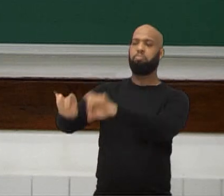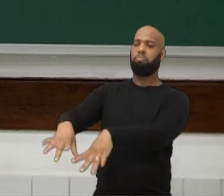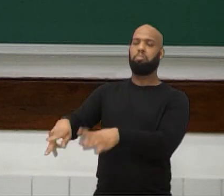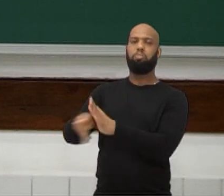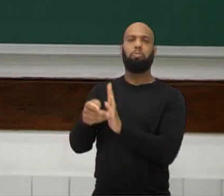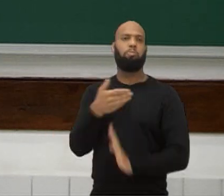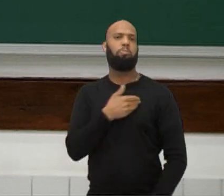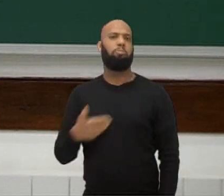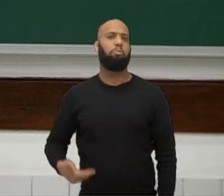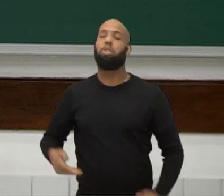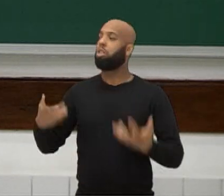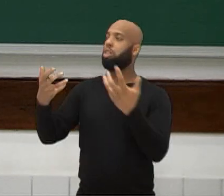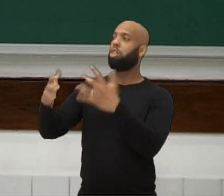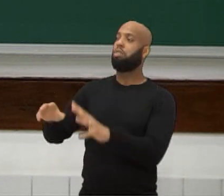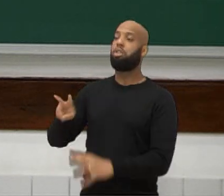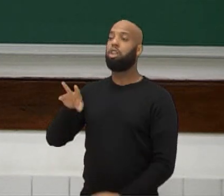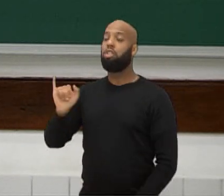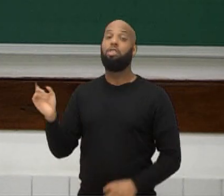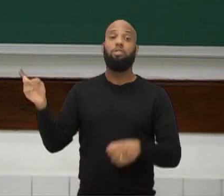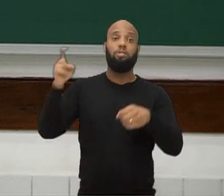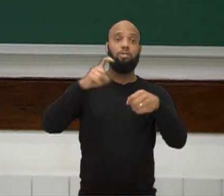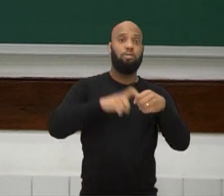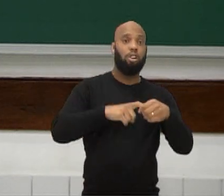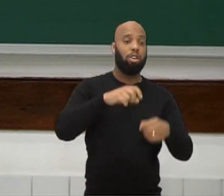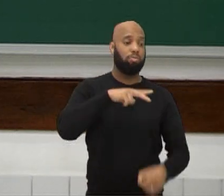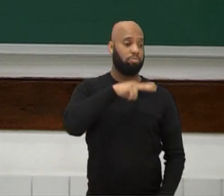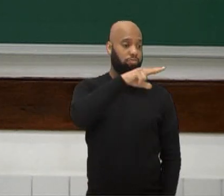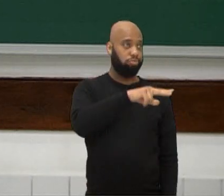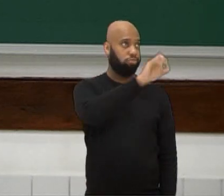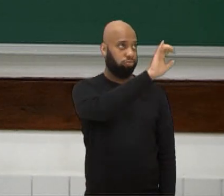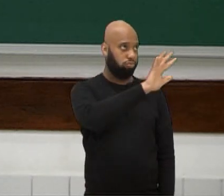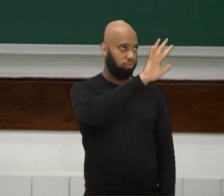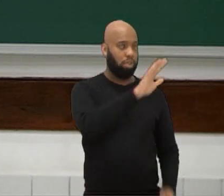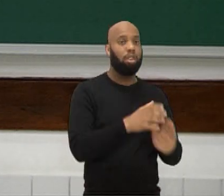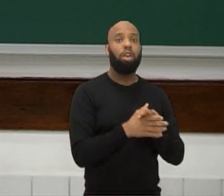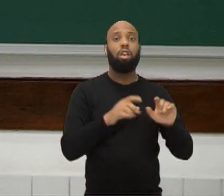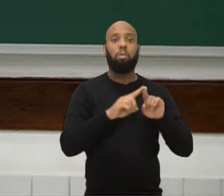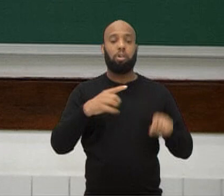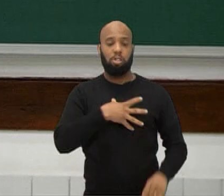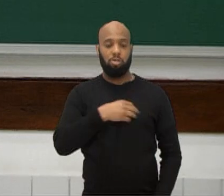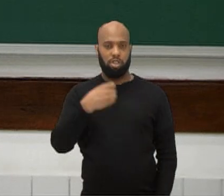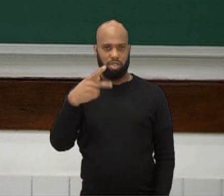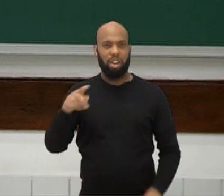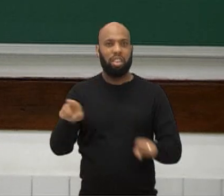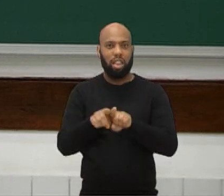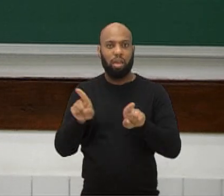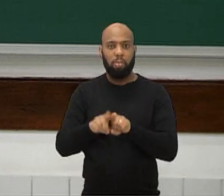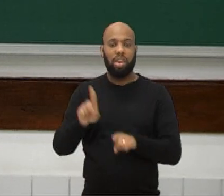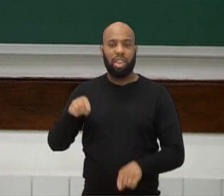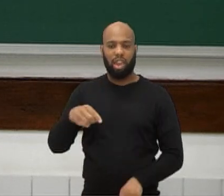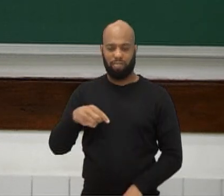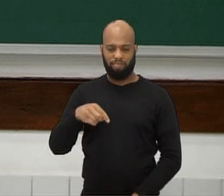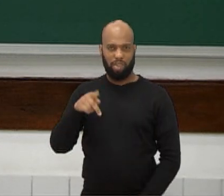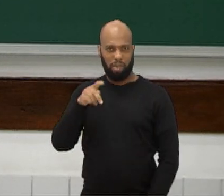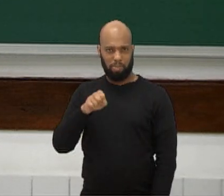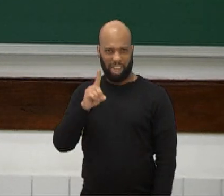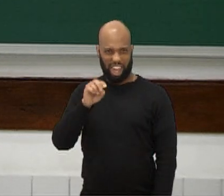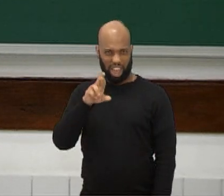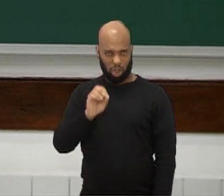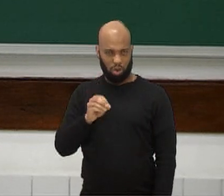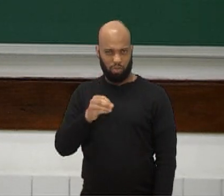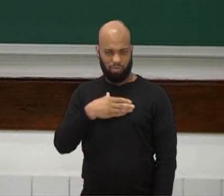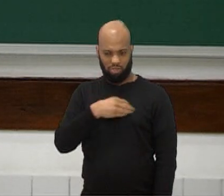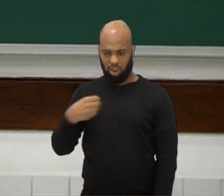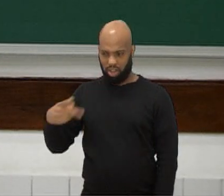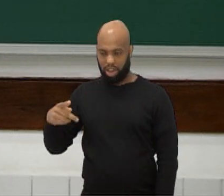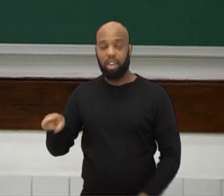governo brasileiro e vai retornar a Portugal. Como o filho dele, também chamado Pedro, é uma criança,